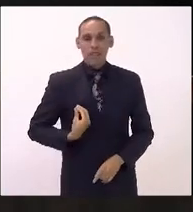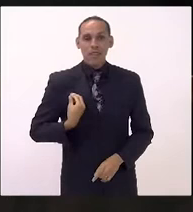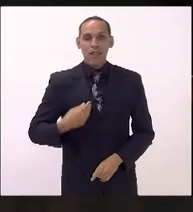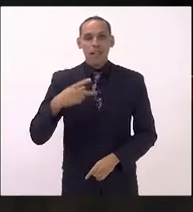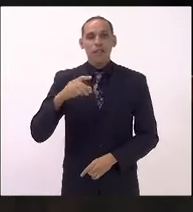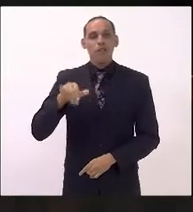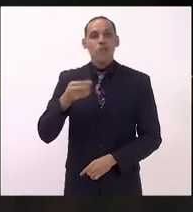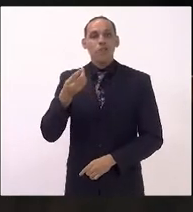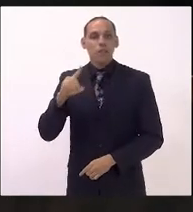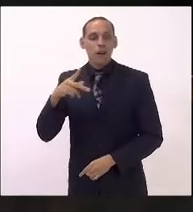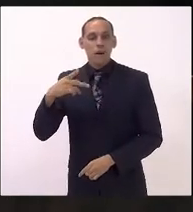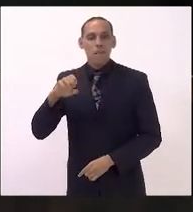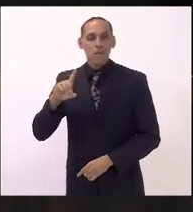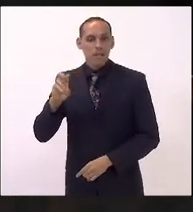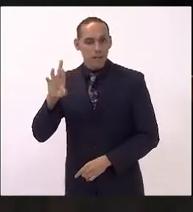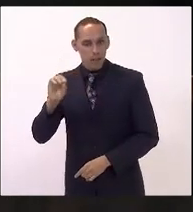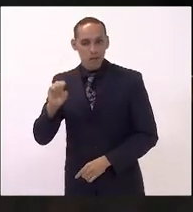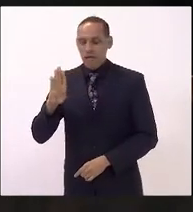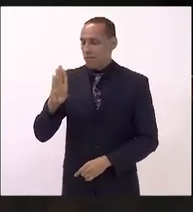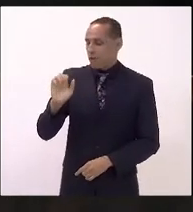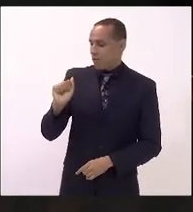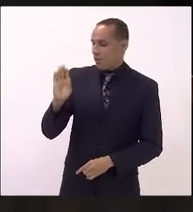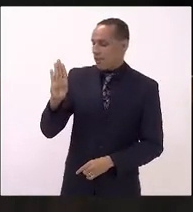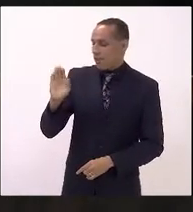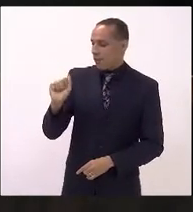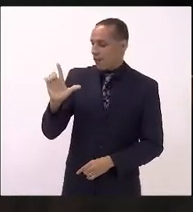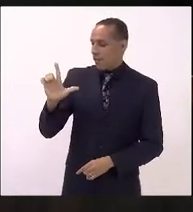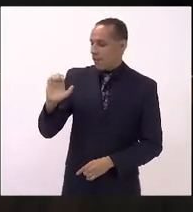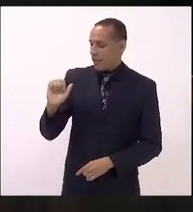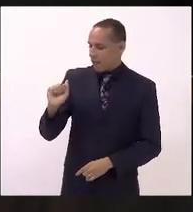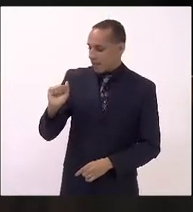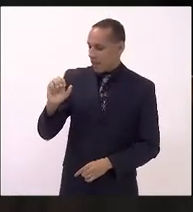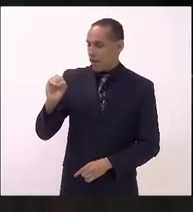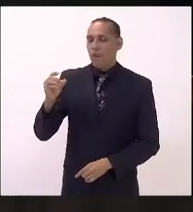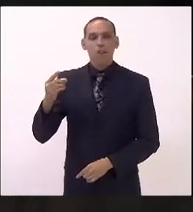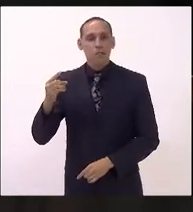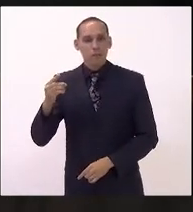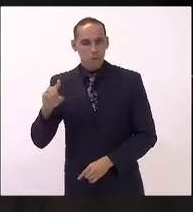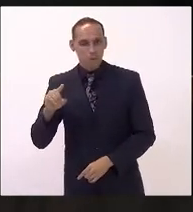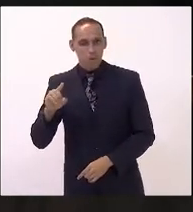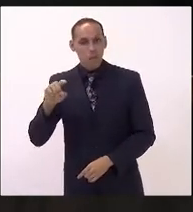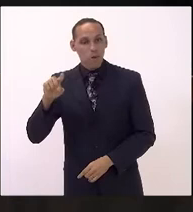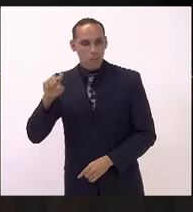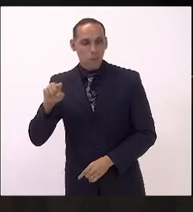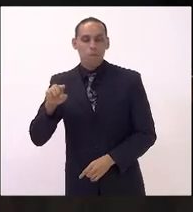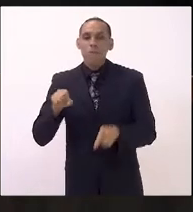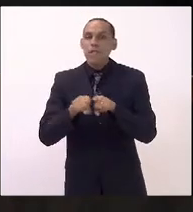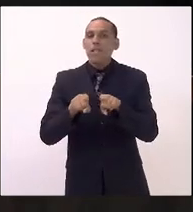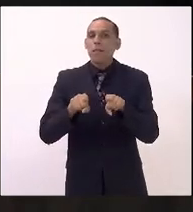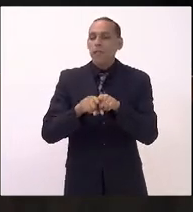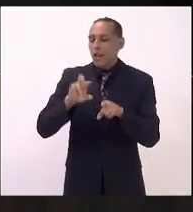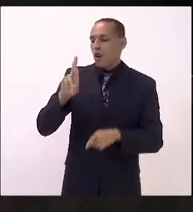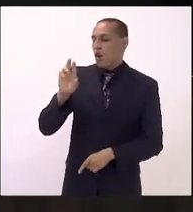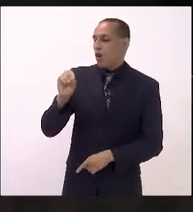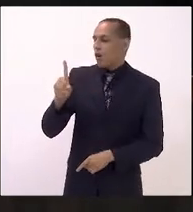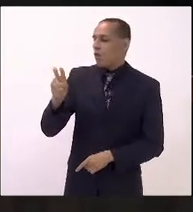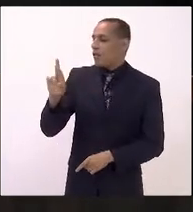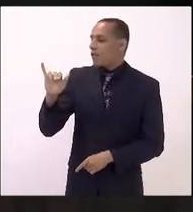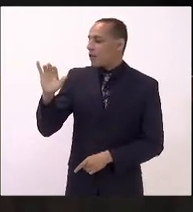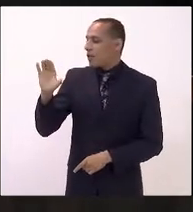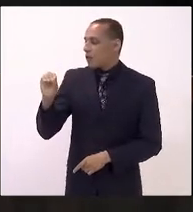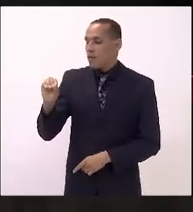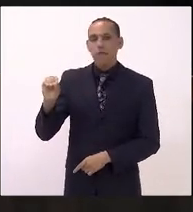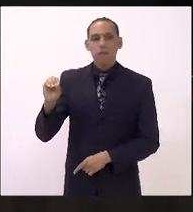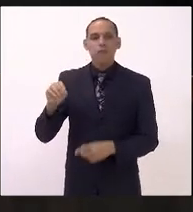Pedro Ataíde, Babalaô. Quero registrar a presença de Rodrigo Sinotti, de Nilda